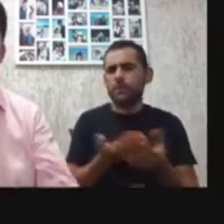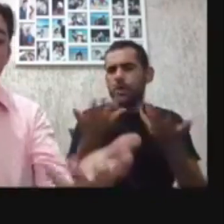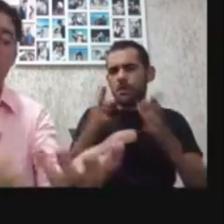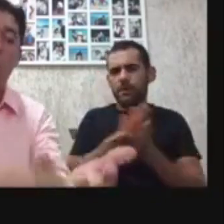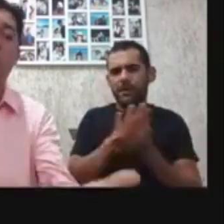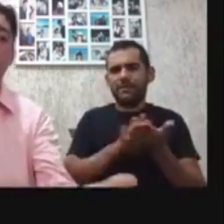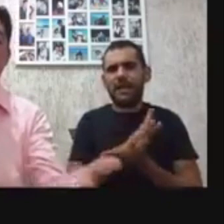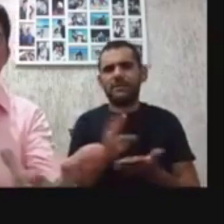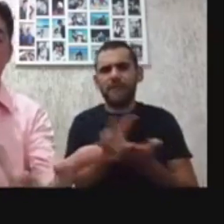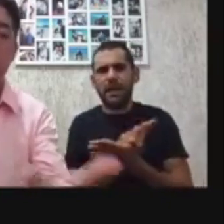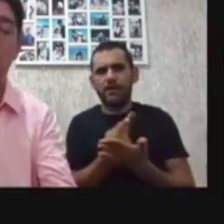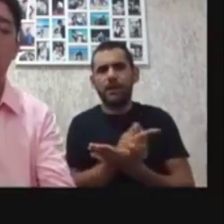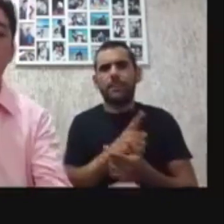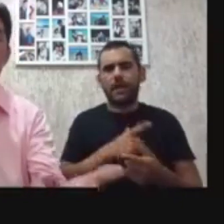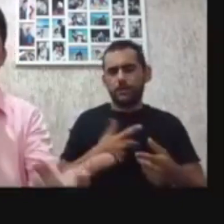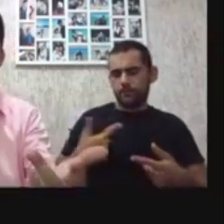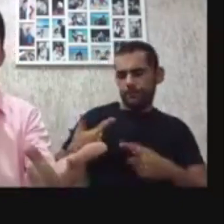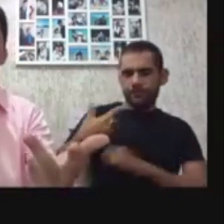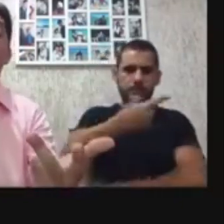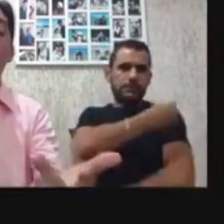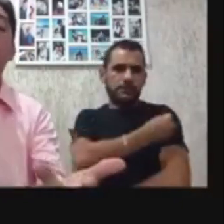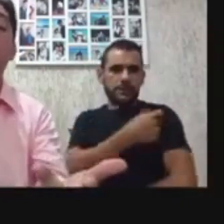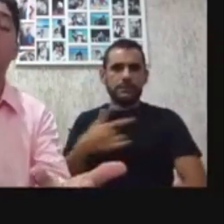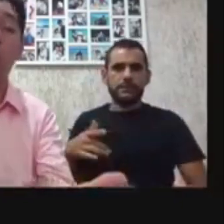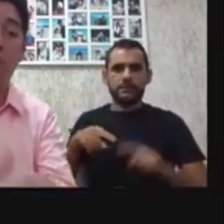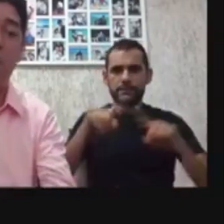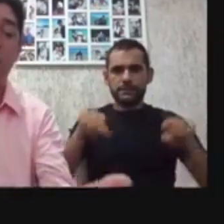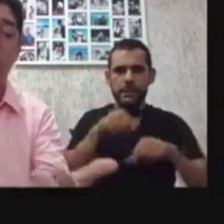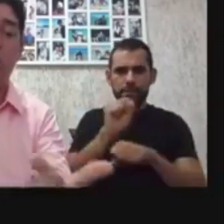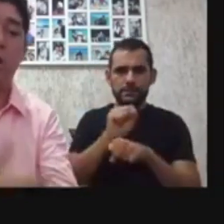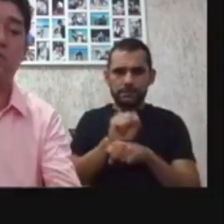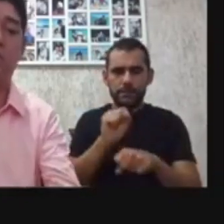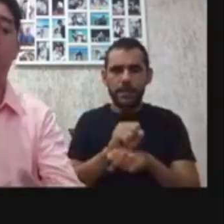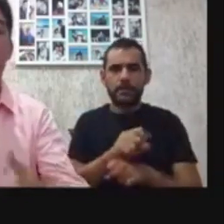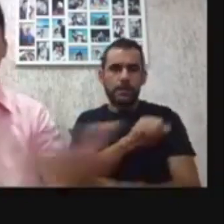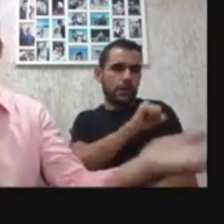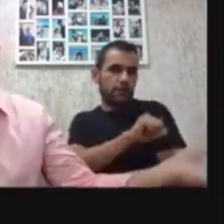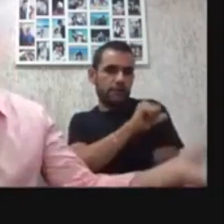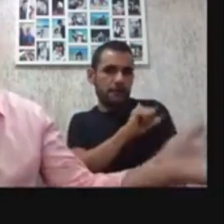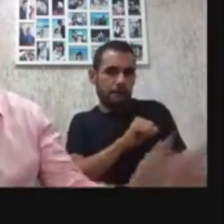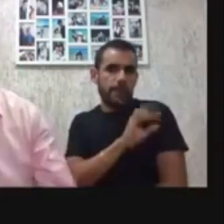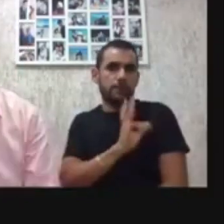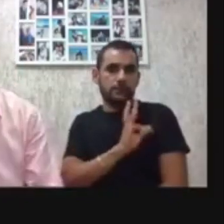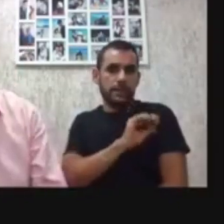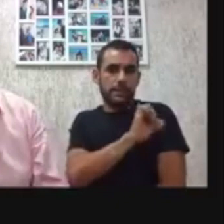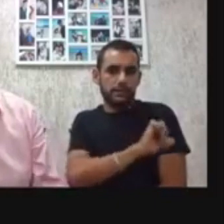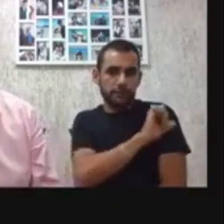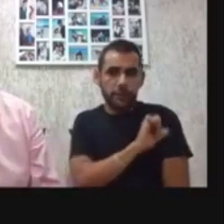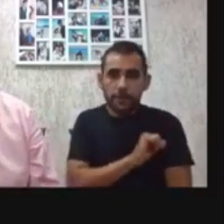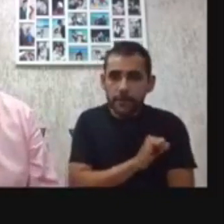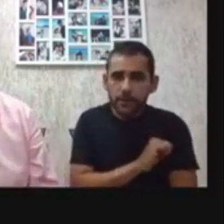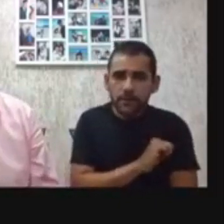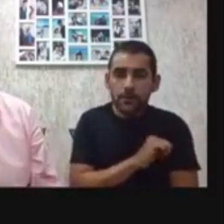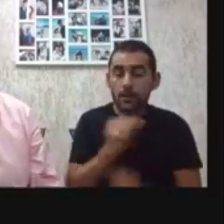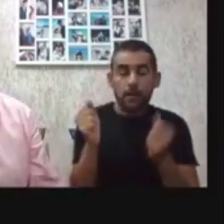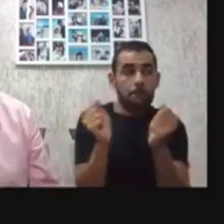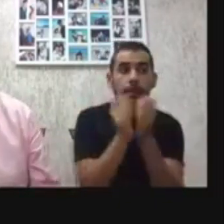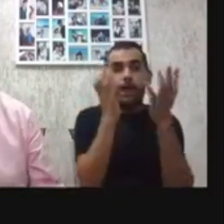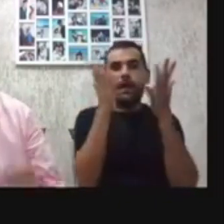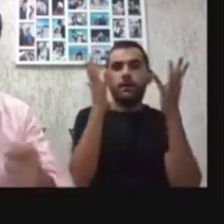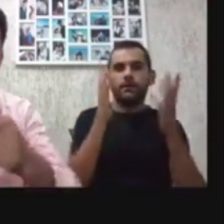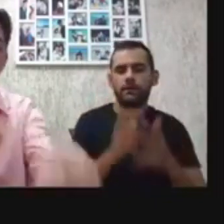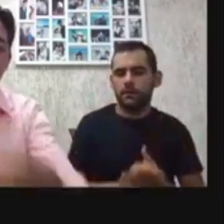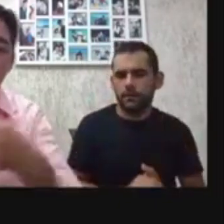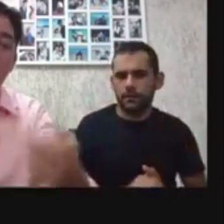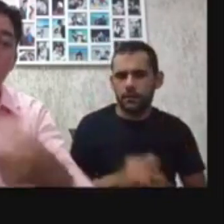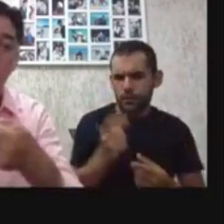nada errado. Aí você tem um anestesista, você tem a sala de espera. Aí você tem um enfermeiro, pega um enfermeiro. Como que você. Que milagre é esse? É que eu te